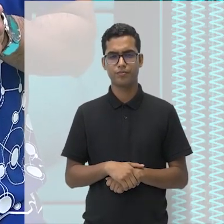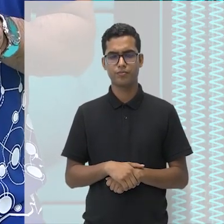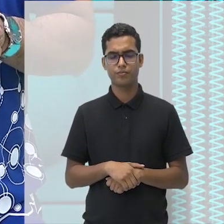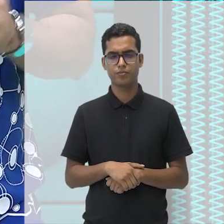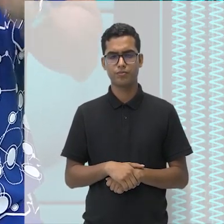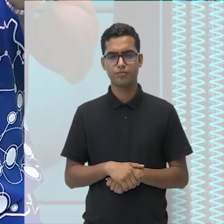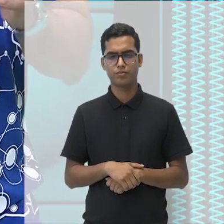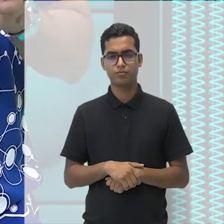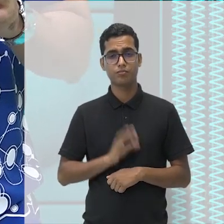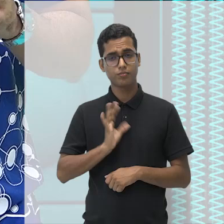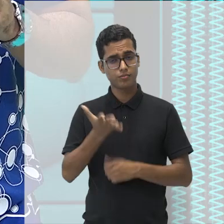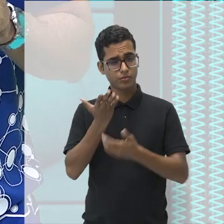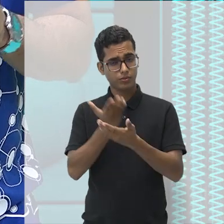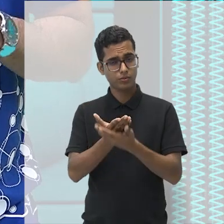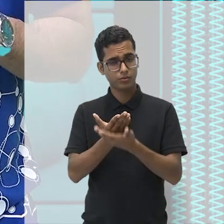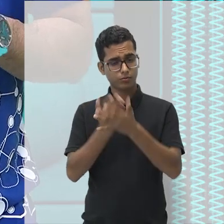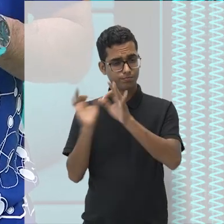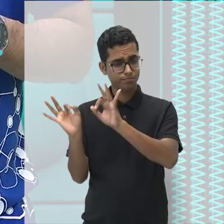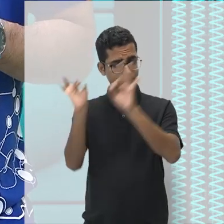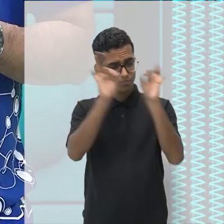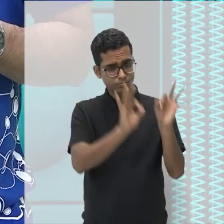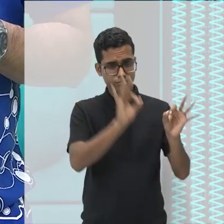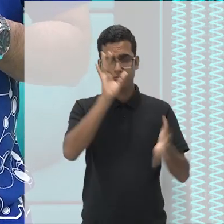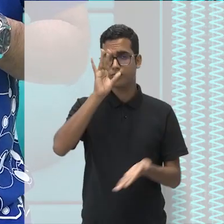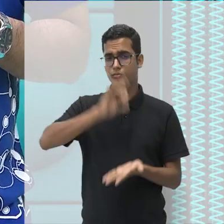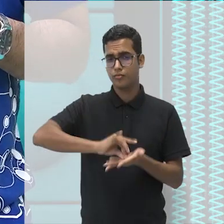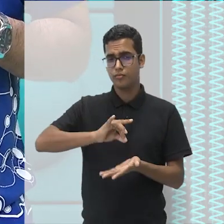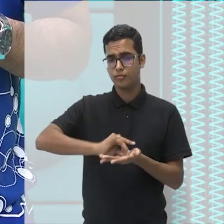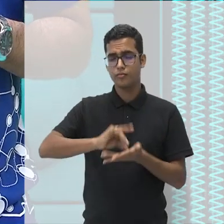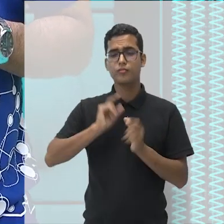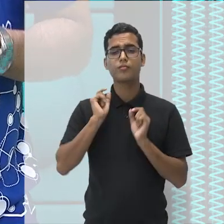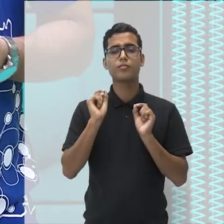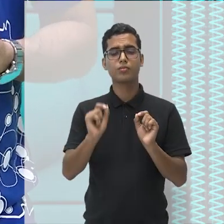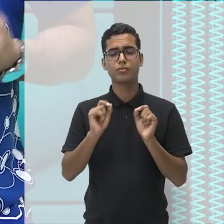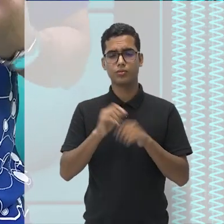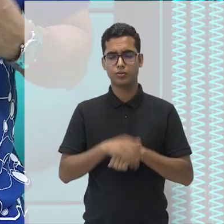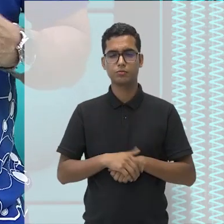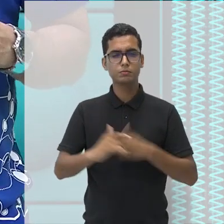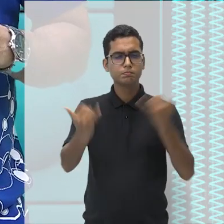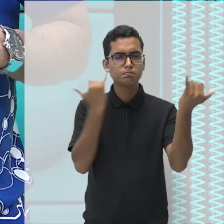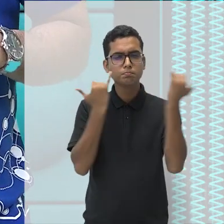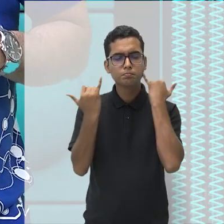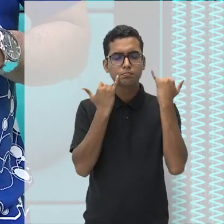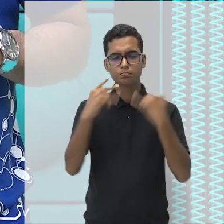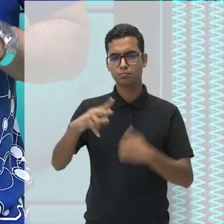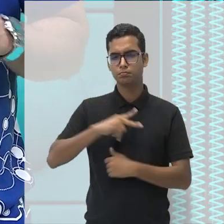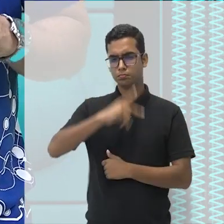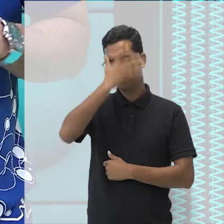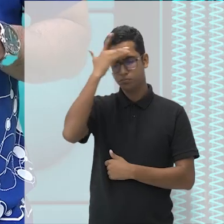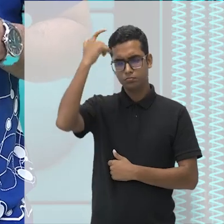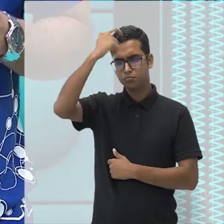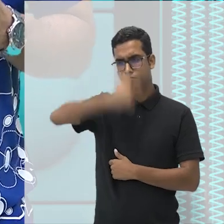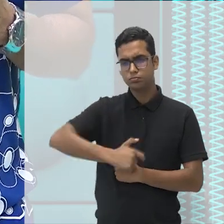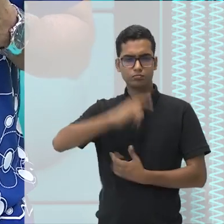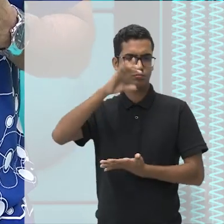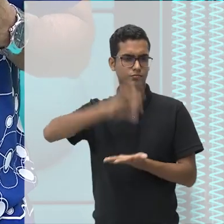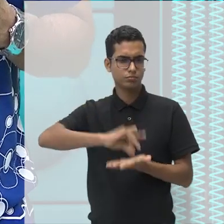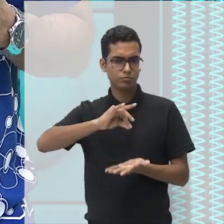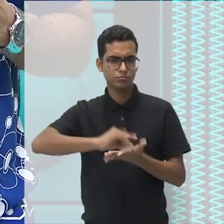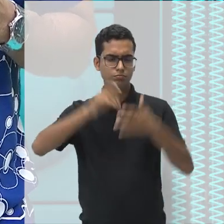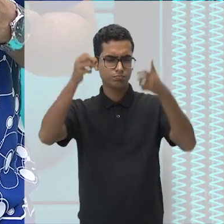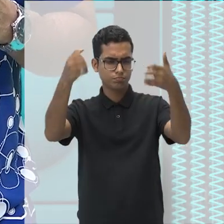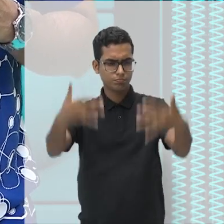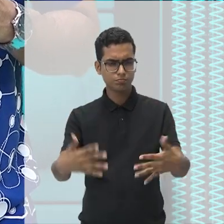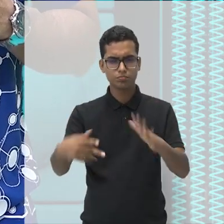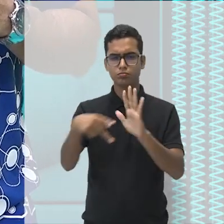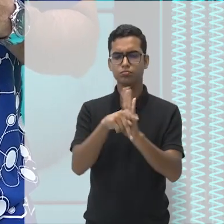aqui nós vimos então partes de algo que compõe as informações pessoais, né? Todas elas. Nós falamos